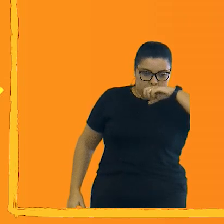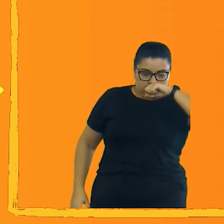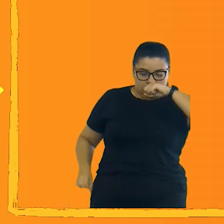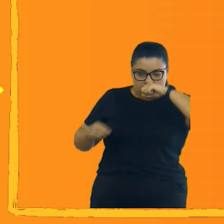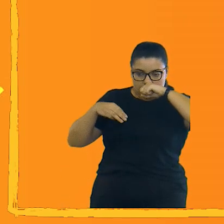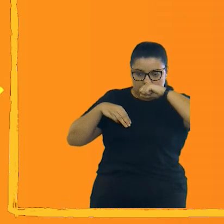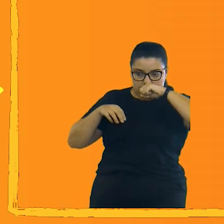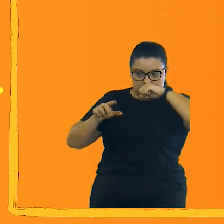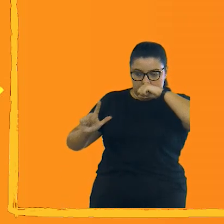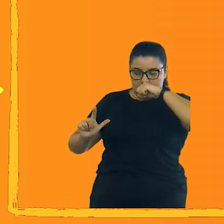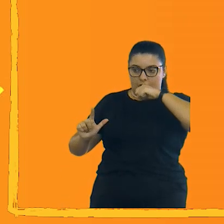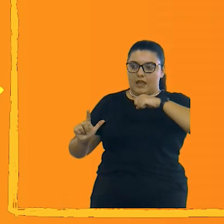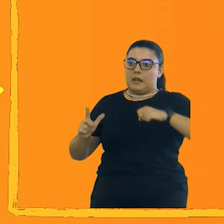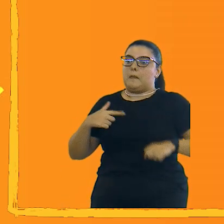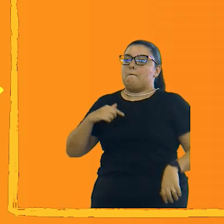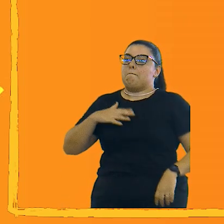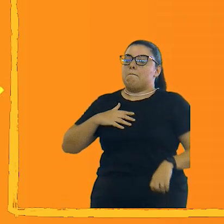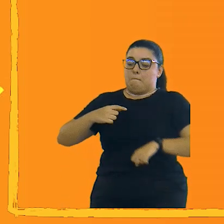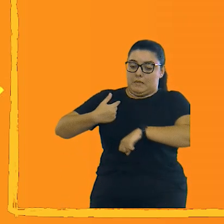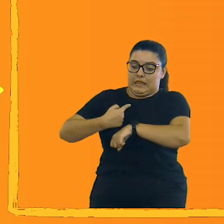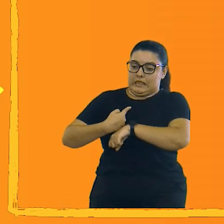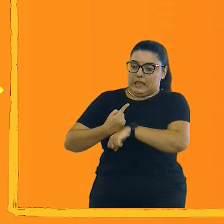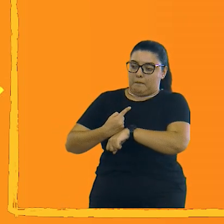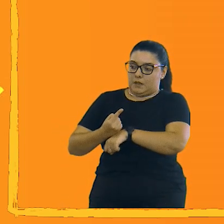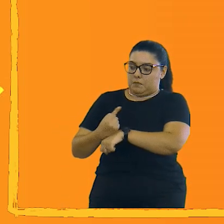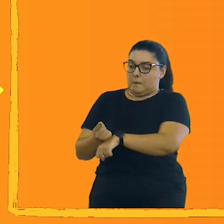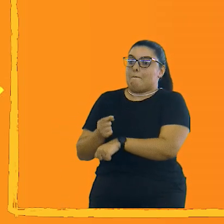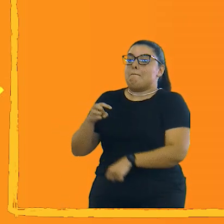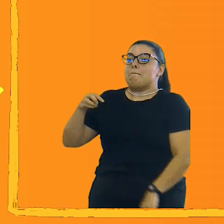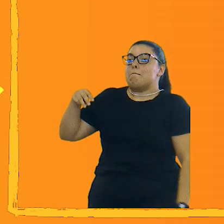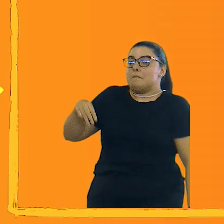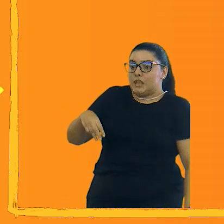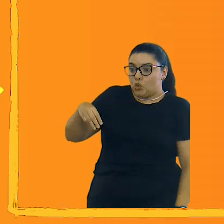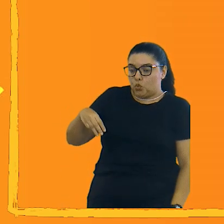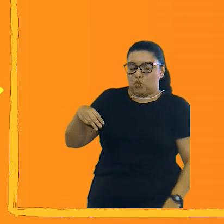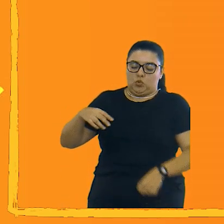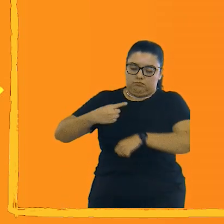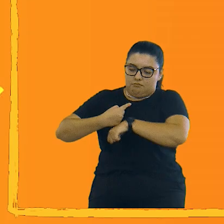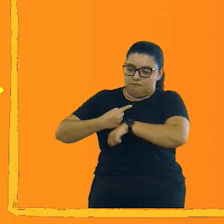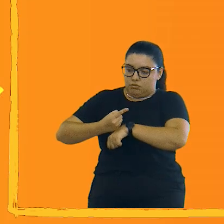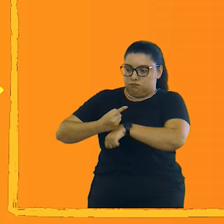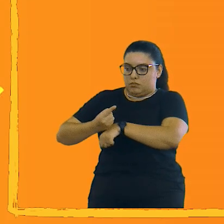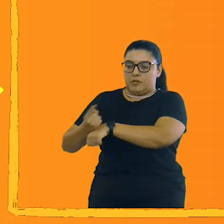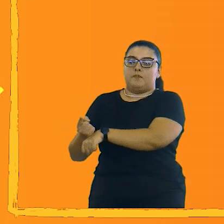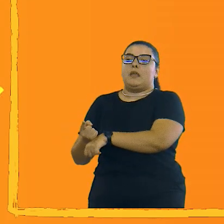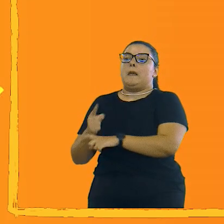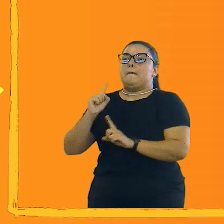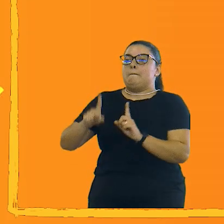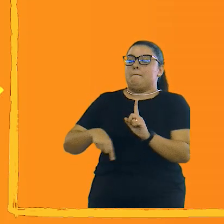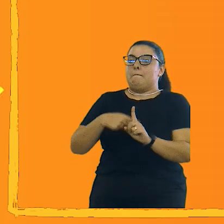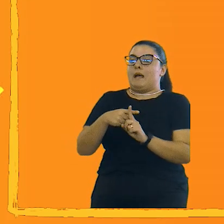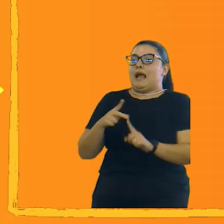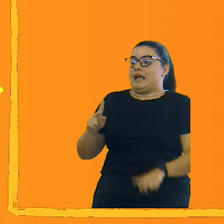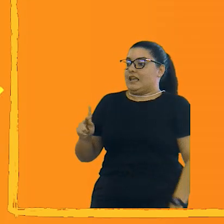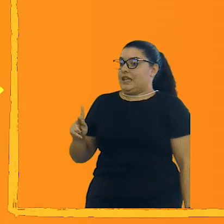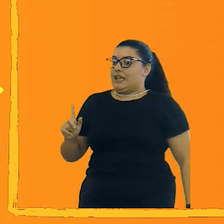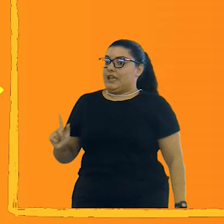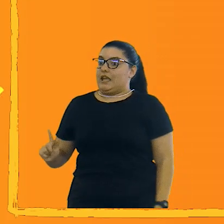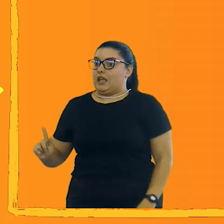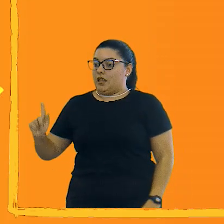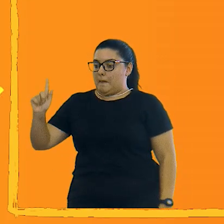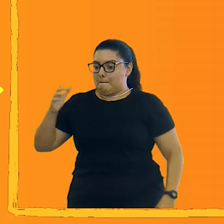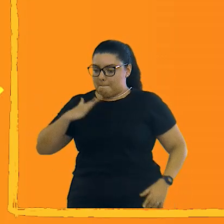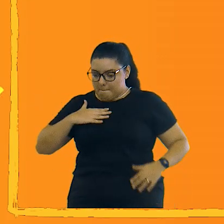por minuto tá ó ml por minuto e a massa em quilograma do